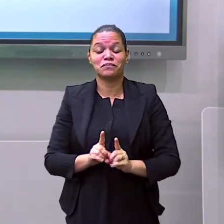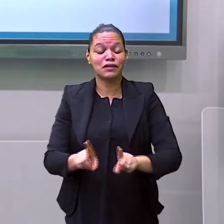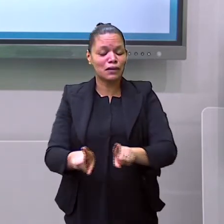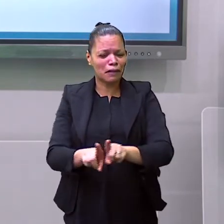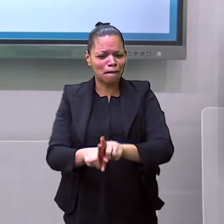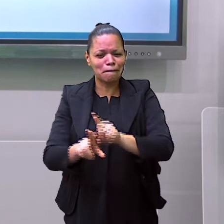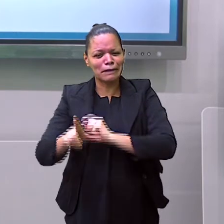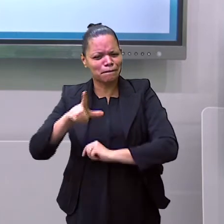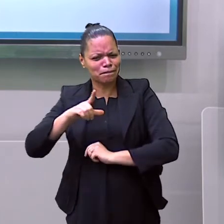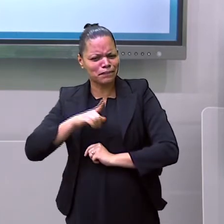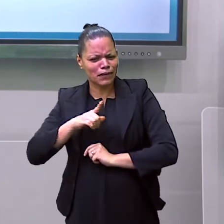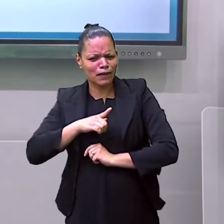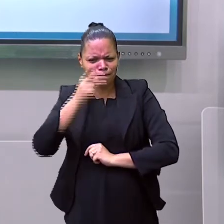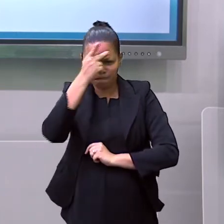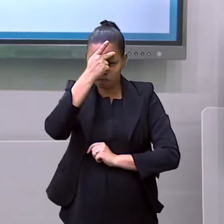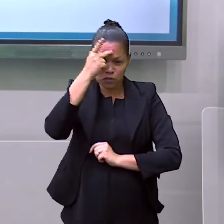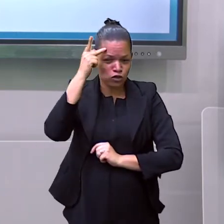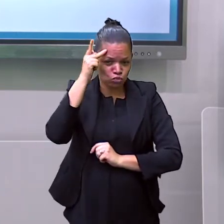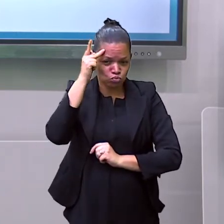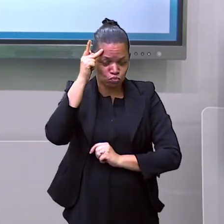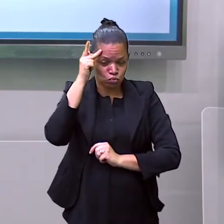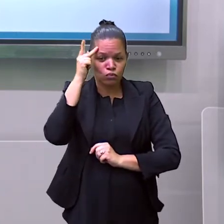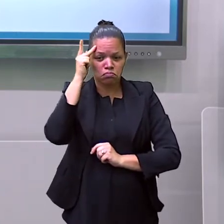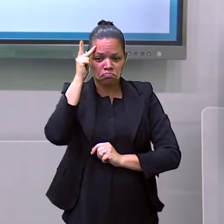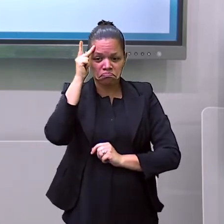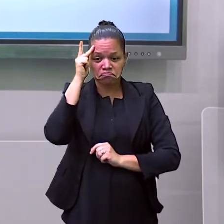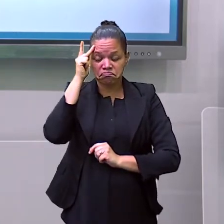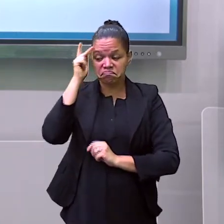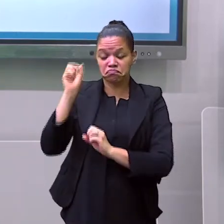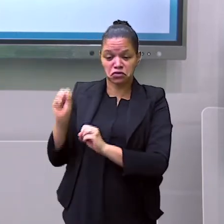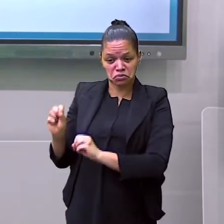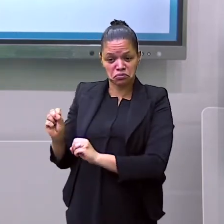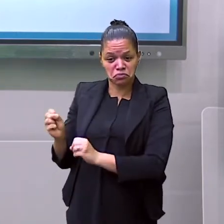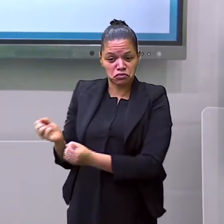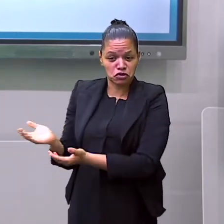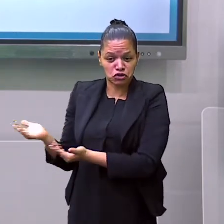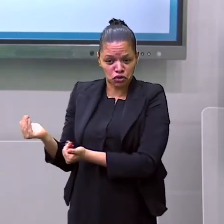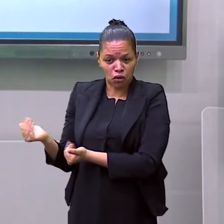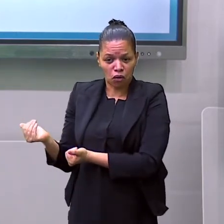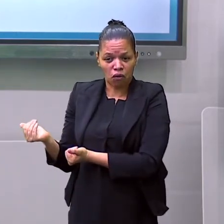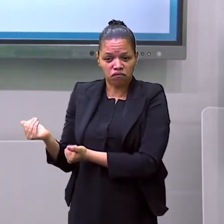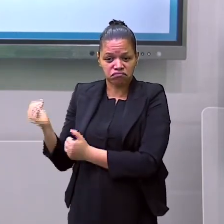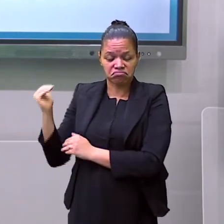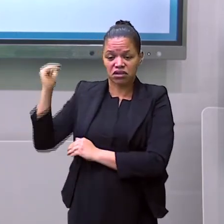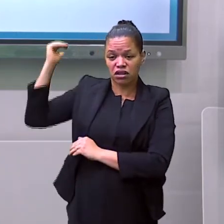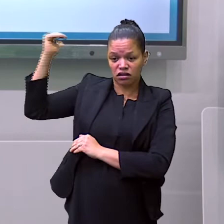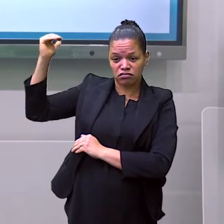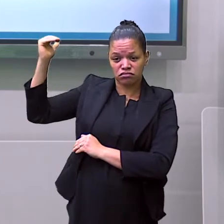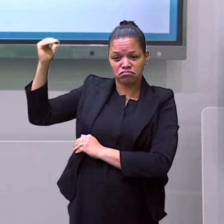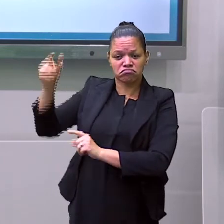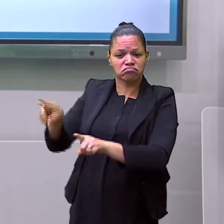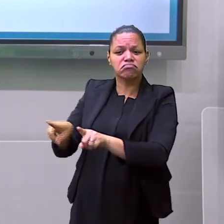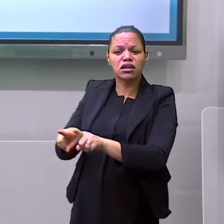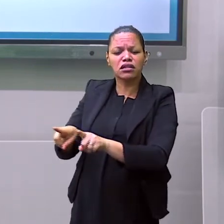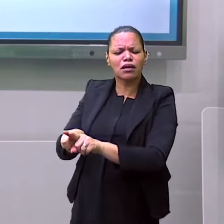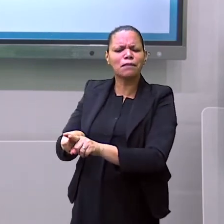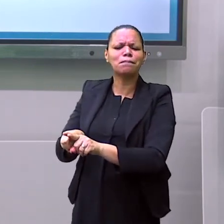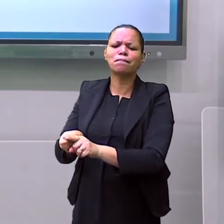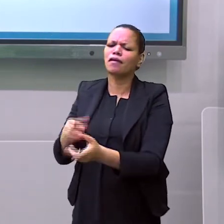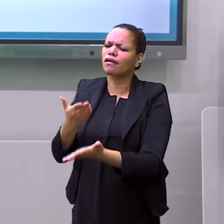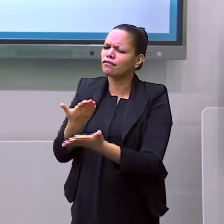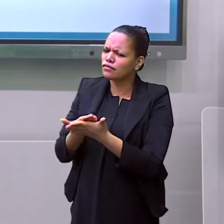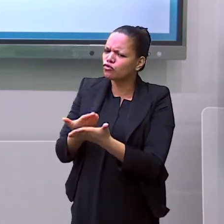de instituições que têm o horário, o momento da aula no período vespertino, tá bom?